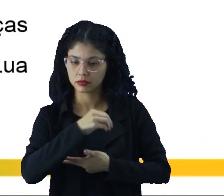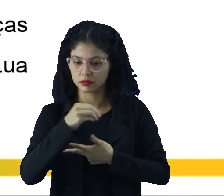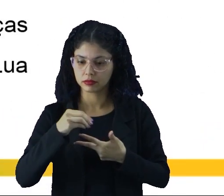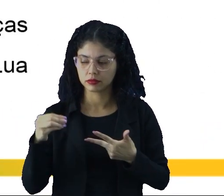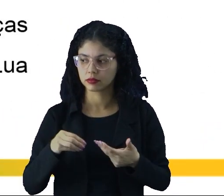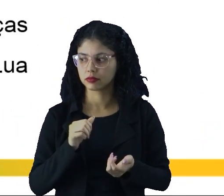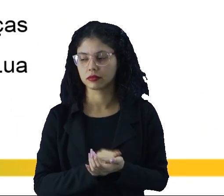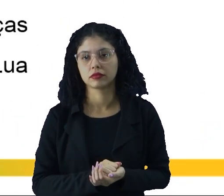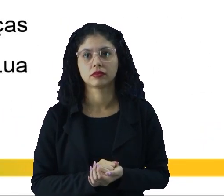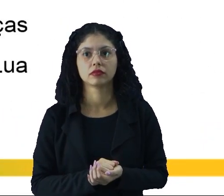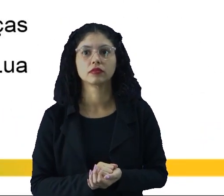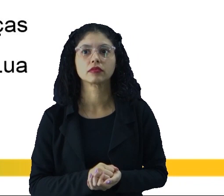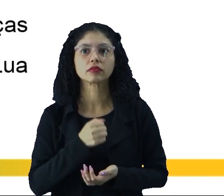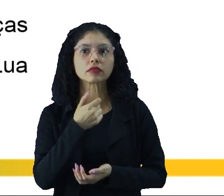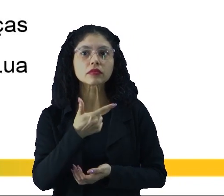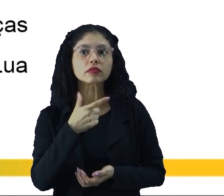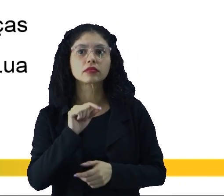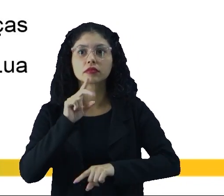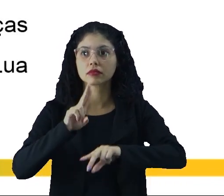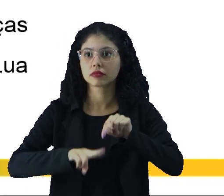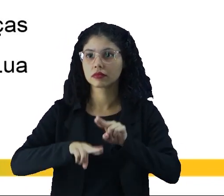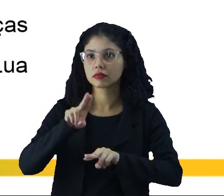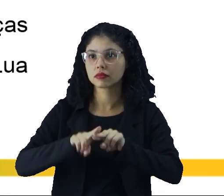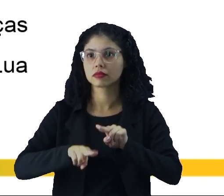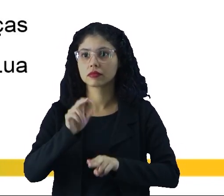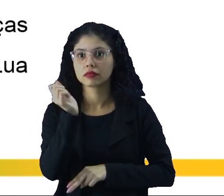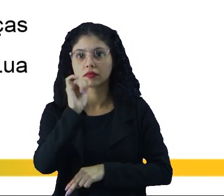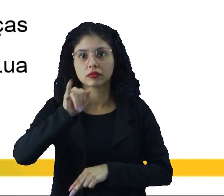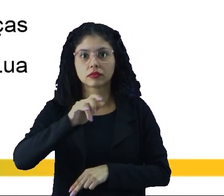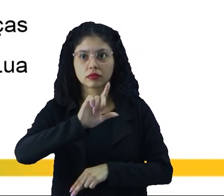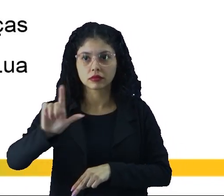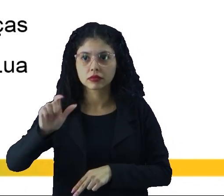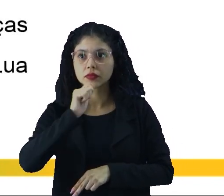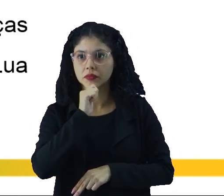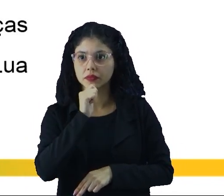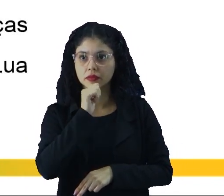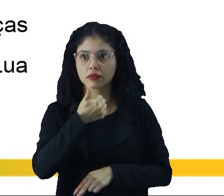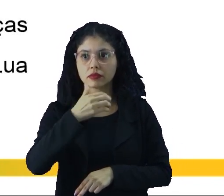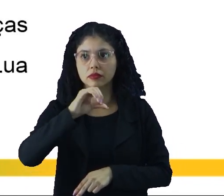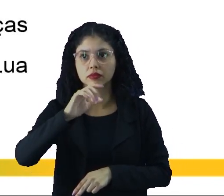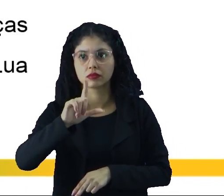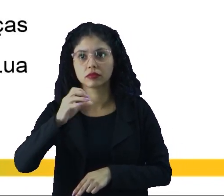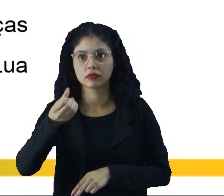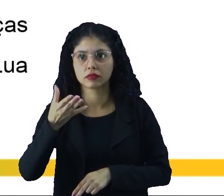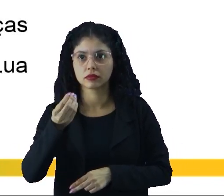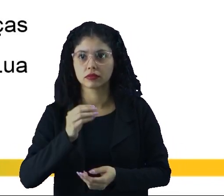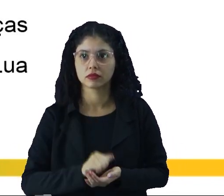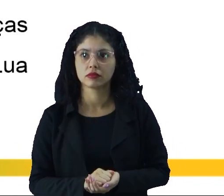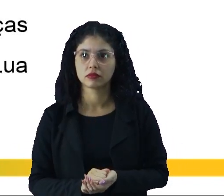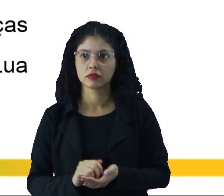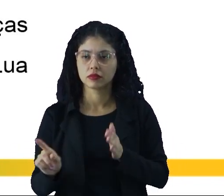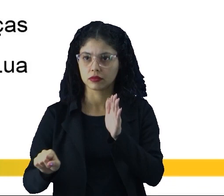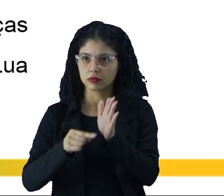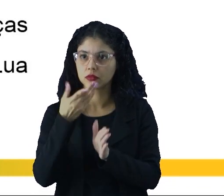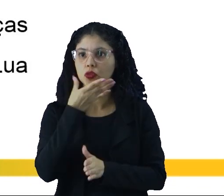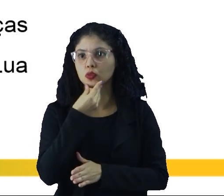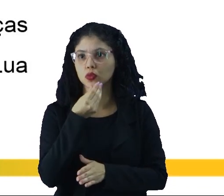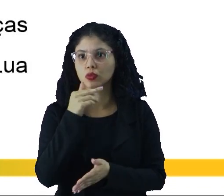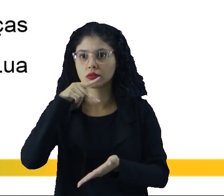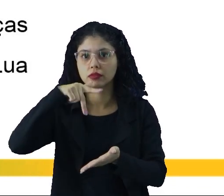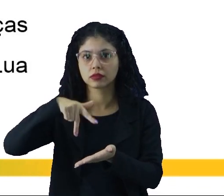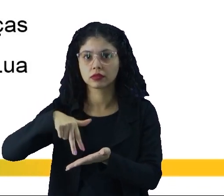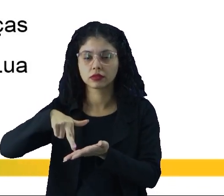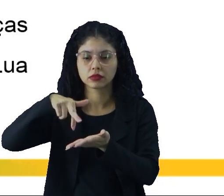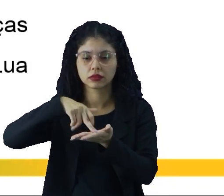2020 agora, ó. Em 20 de julho de 1969, Neil Armstrong tornou-se o primeiro homem a pisar